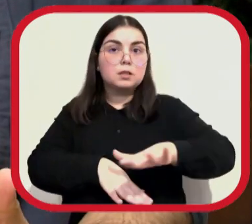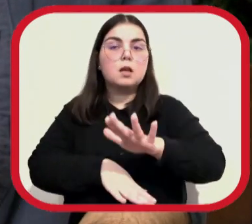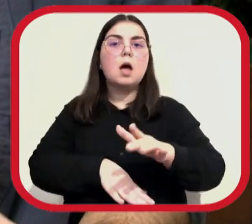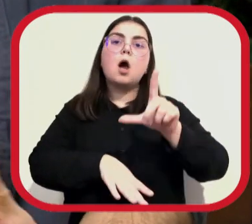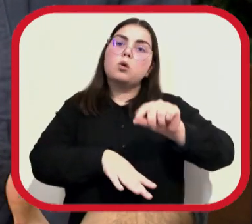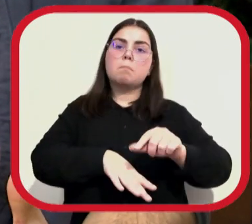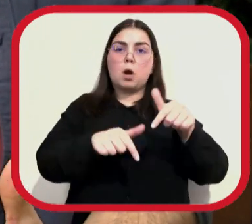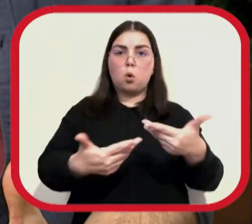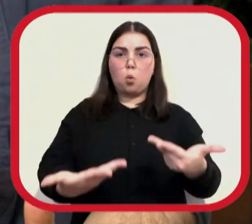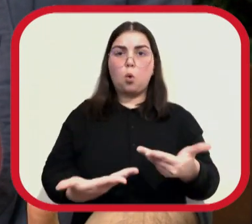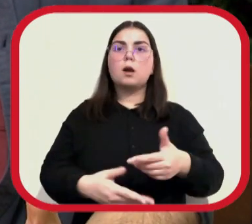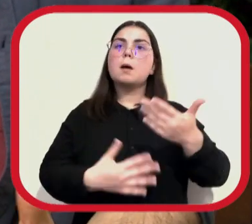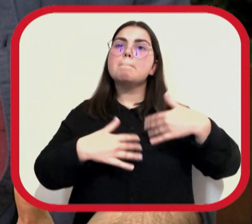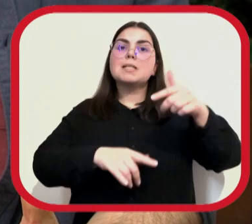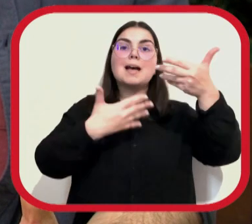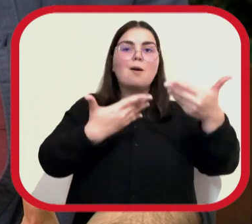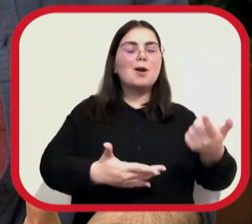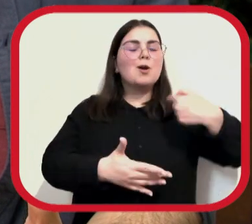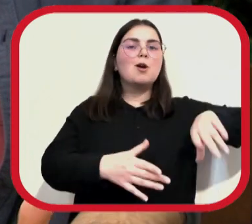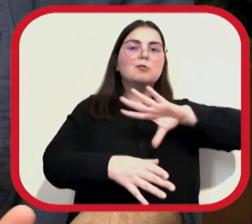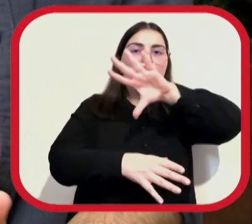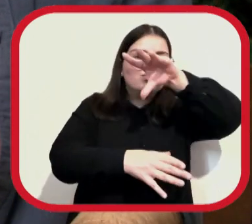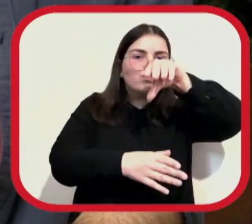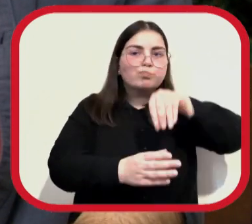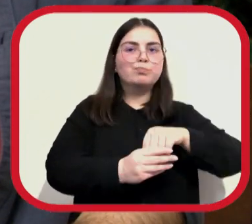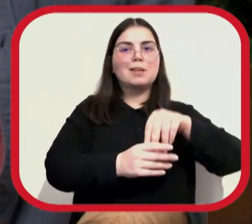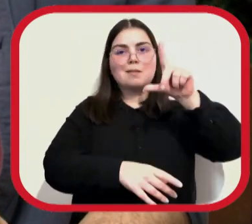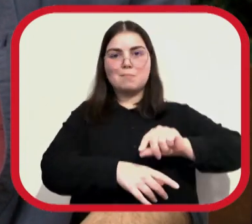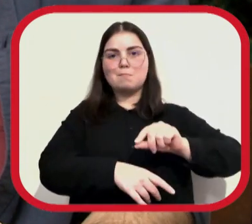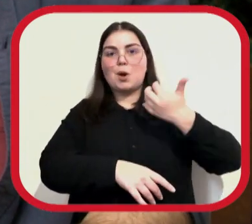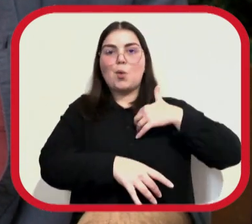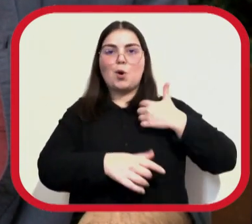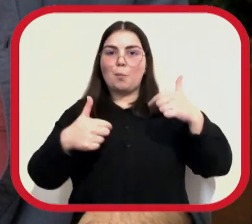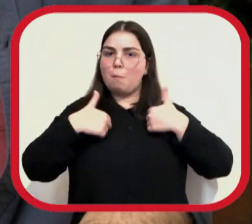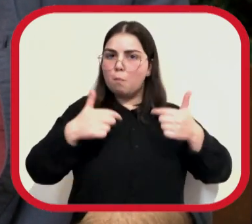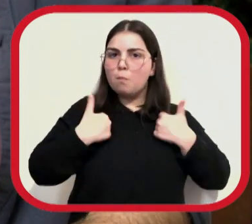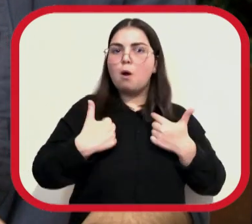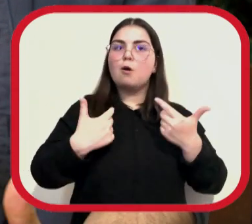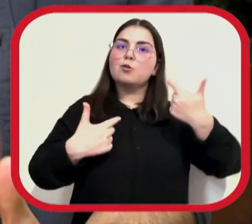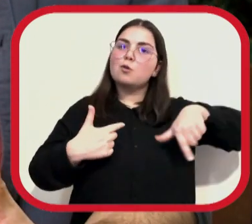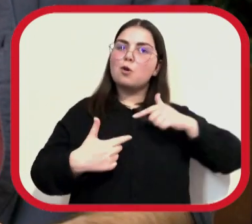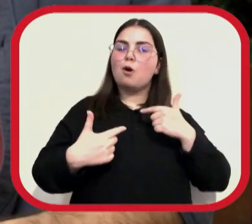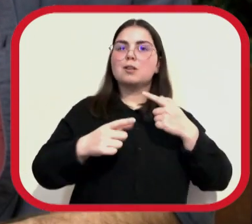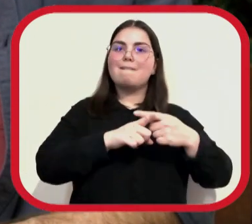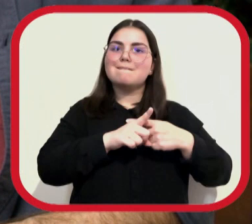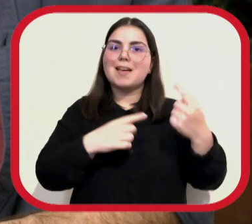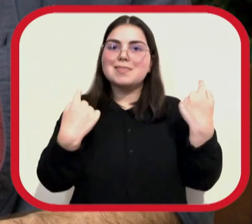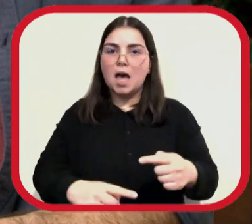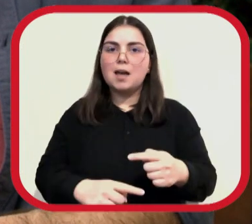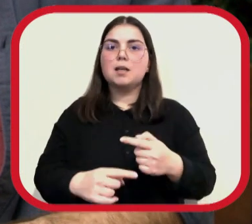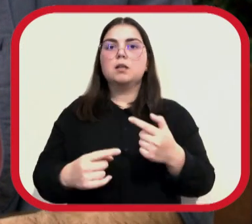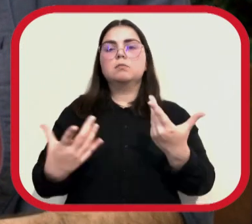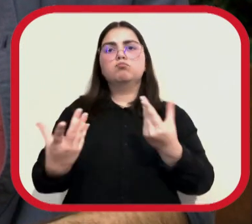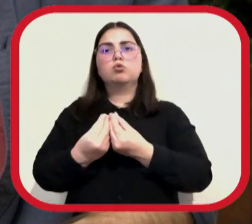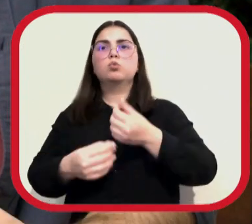mas hoje em dia já fazemos parte também, por mérito próprio, das atrações do bairro de Belém. Portanto, conjuntamente com